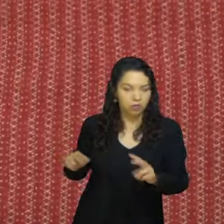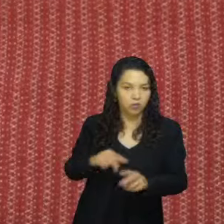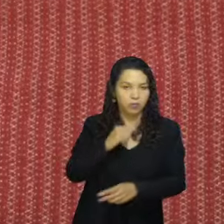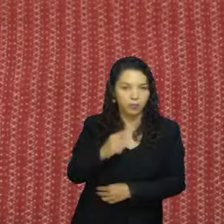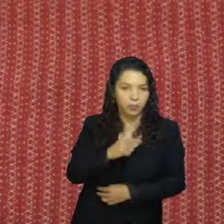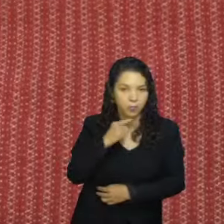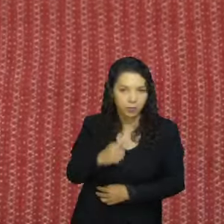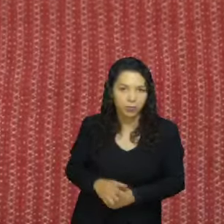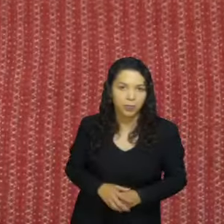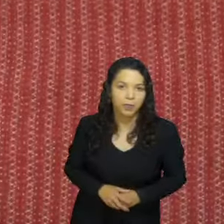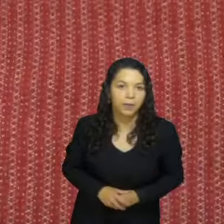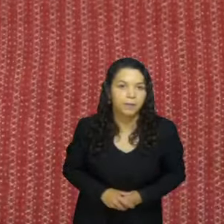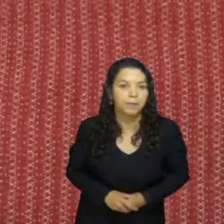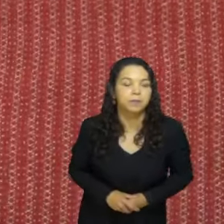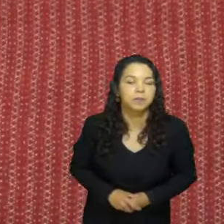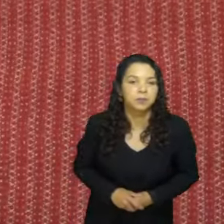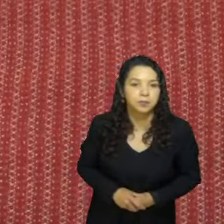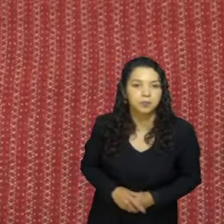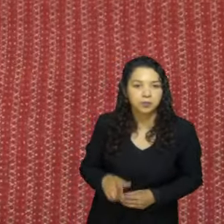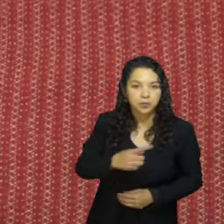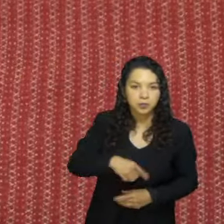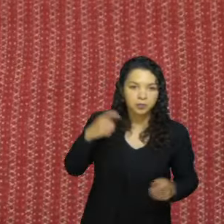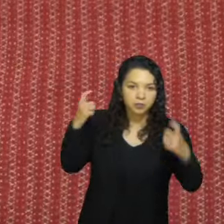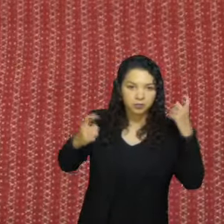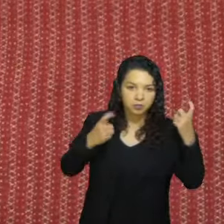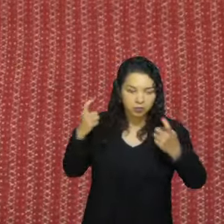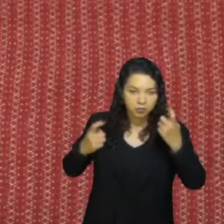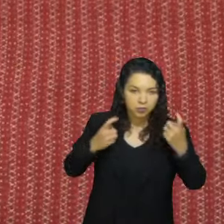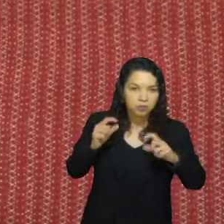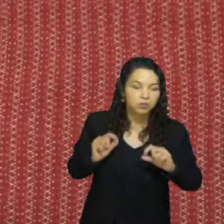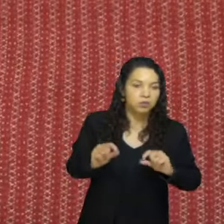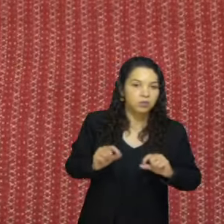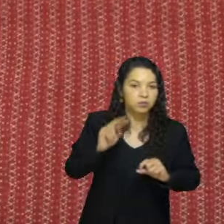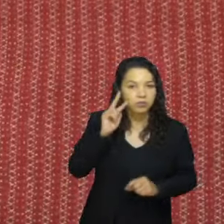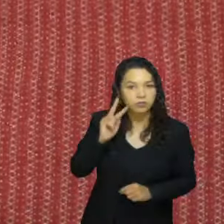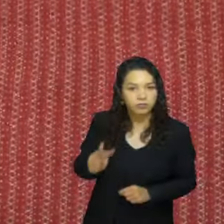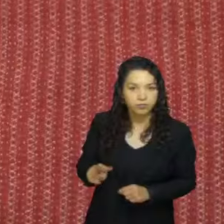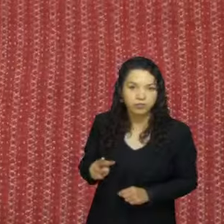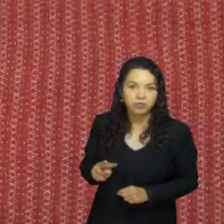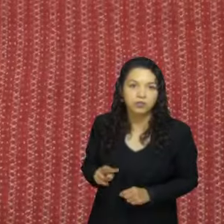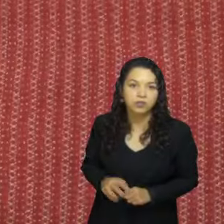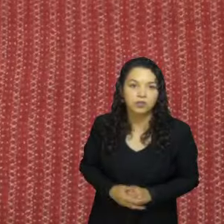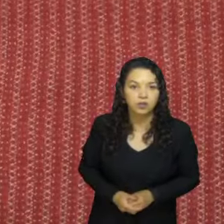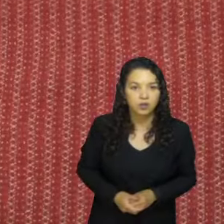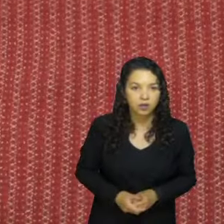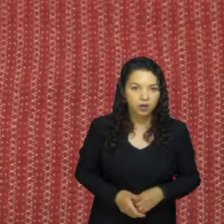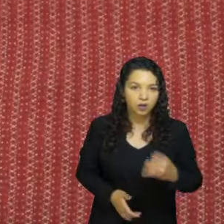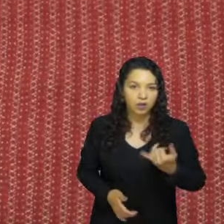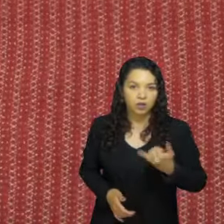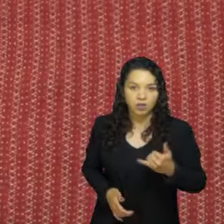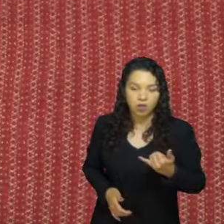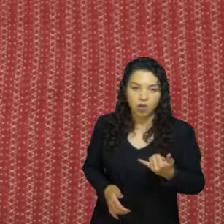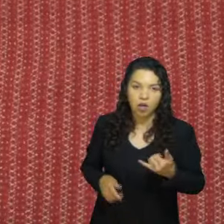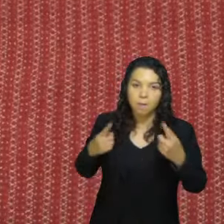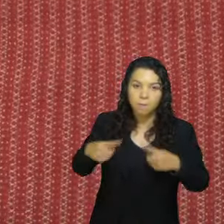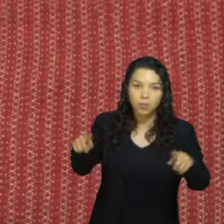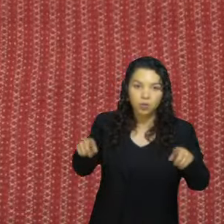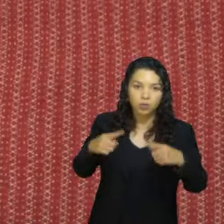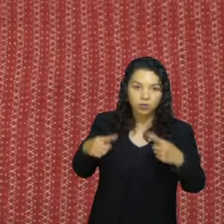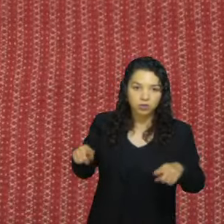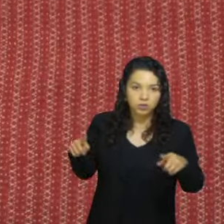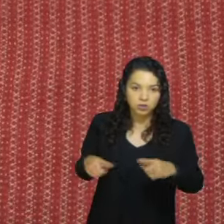Né? E o que nos preocupa é ver aquela musiquinha dos jogos tocando nos celulares na mão de